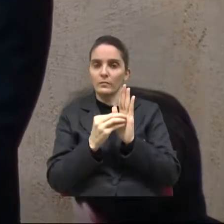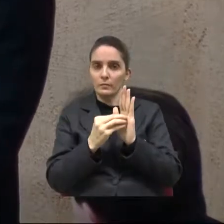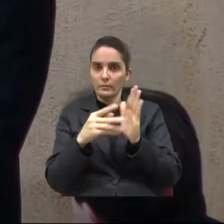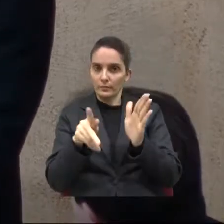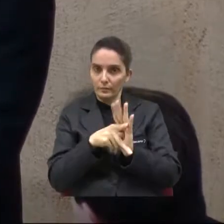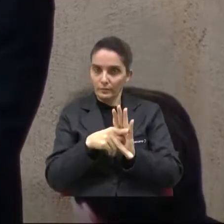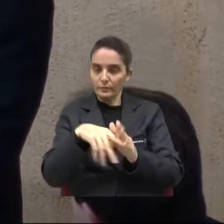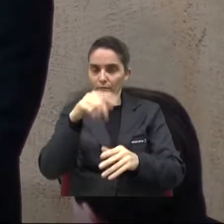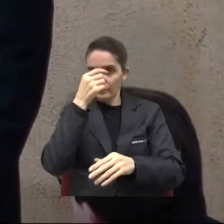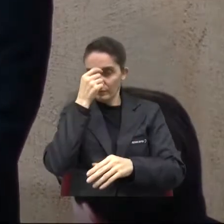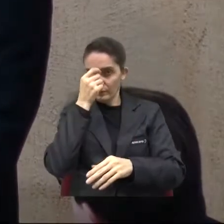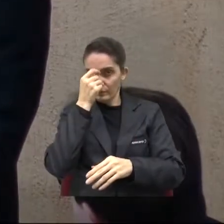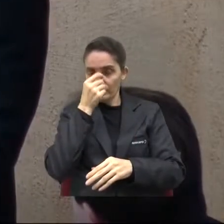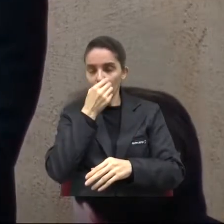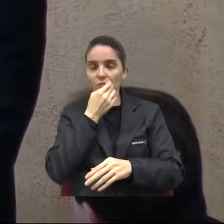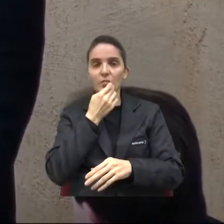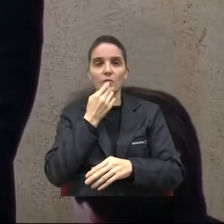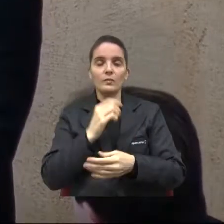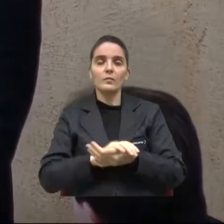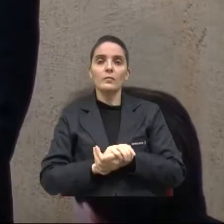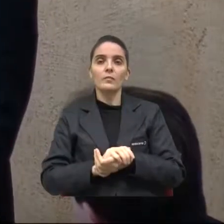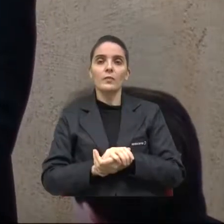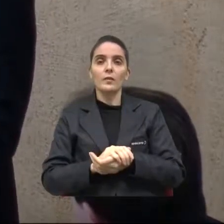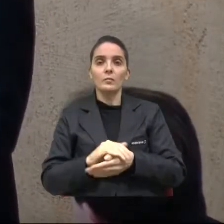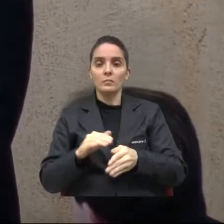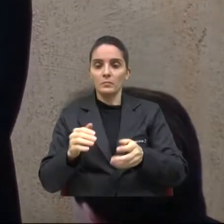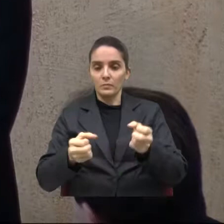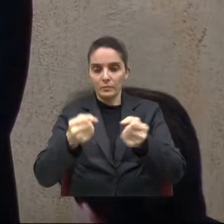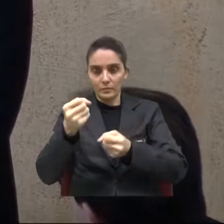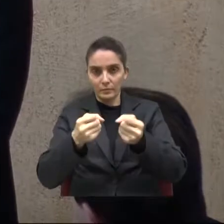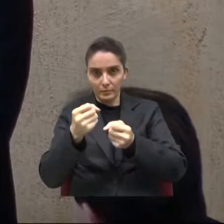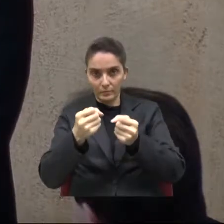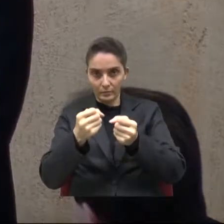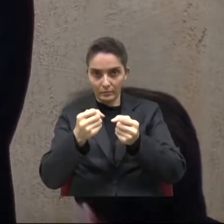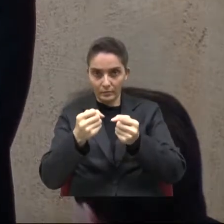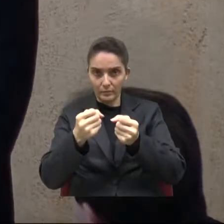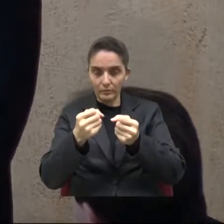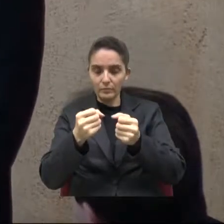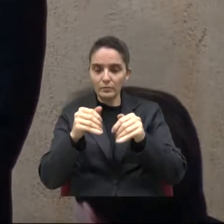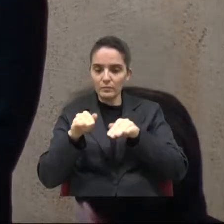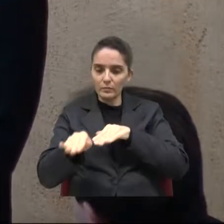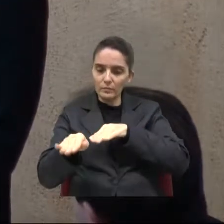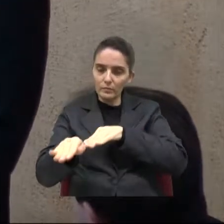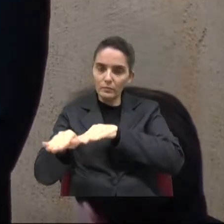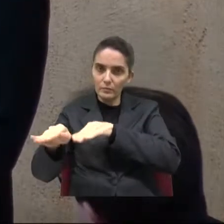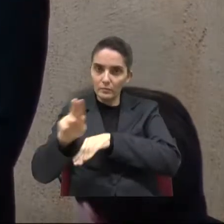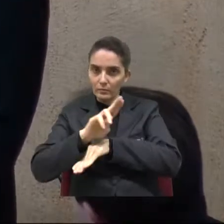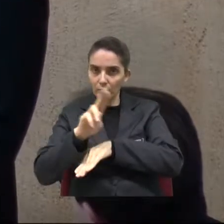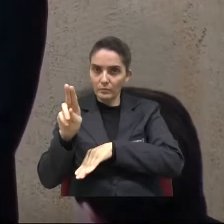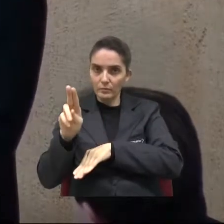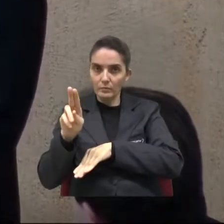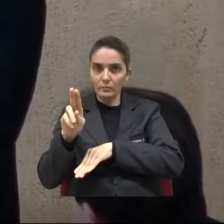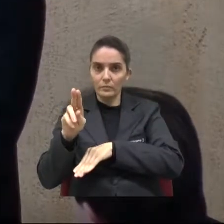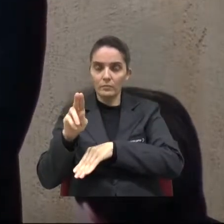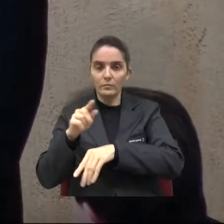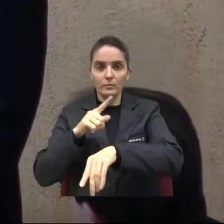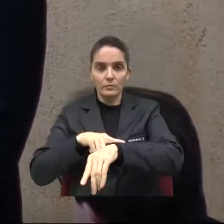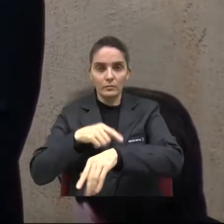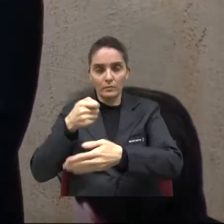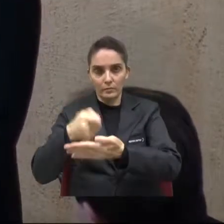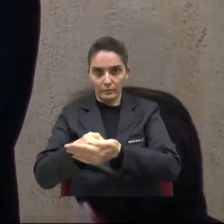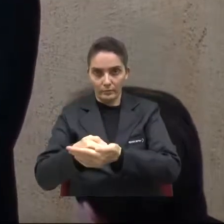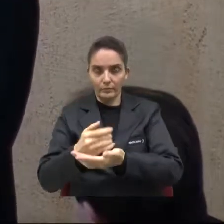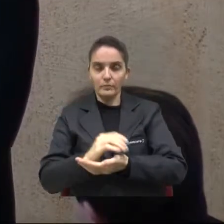veio acrescentar no projeto do estacionamento rotativo, hoje denominado como Hora Parque. Ou seja,